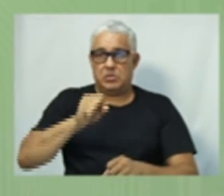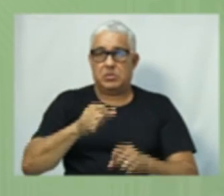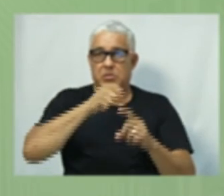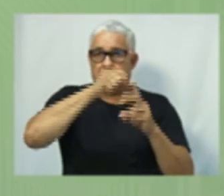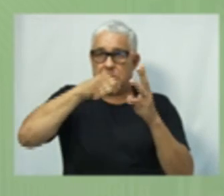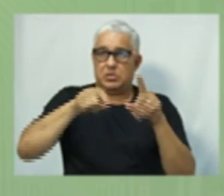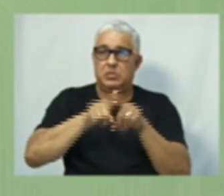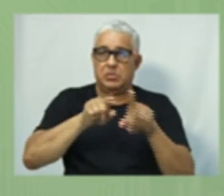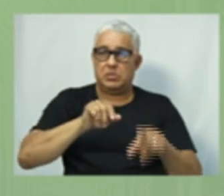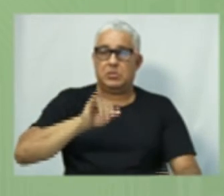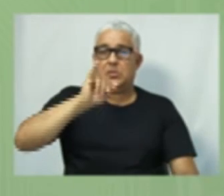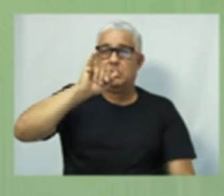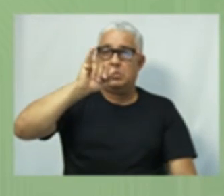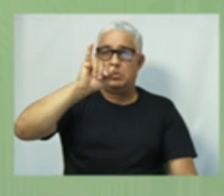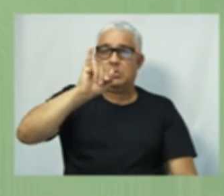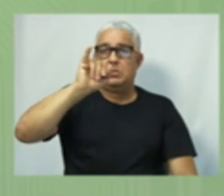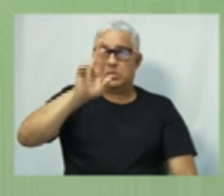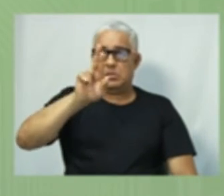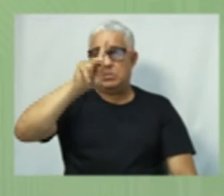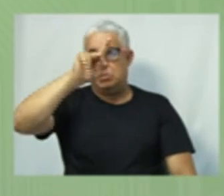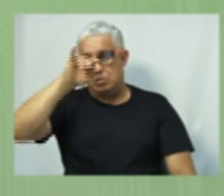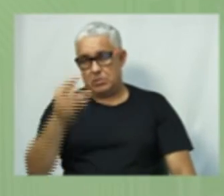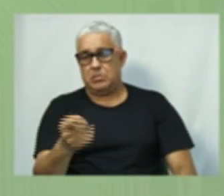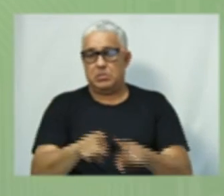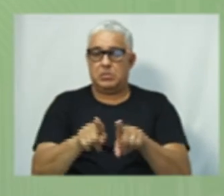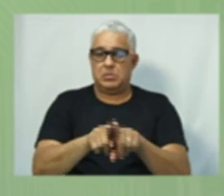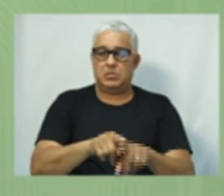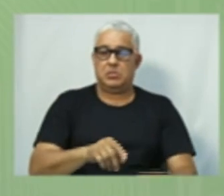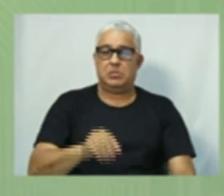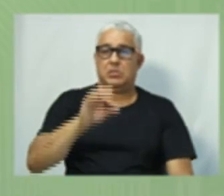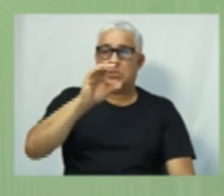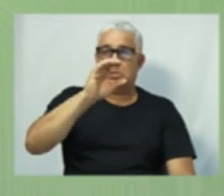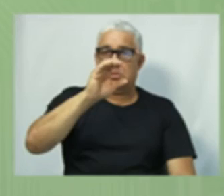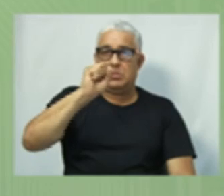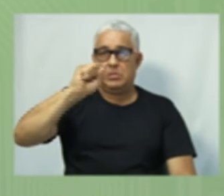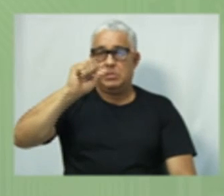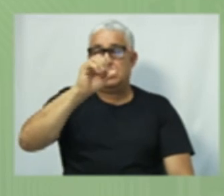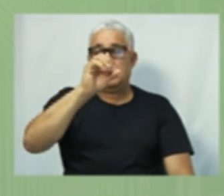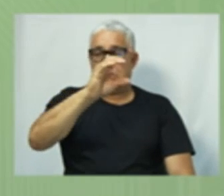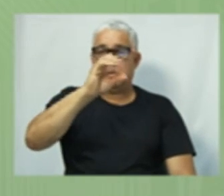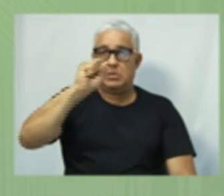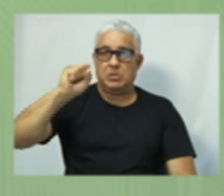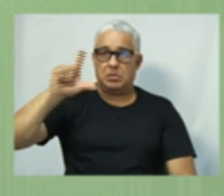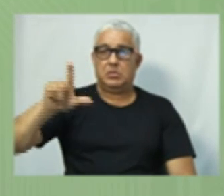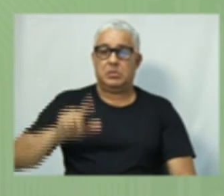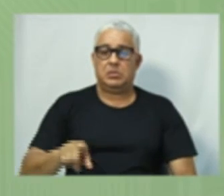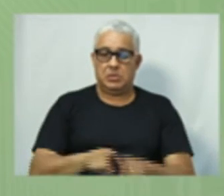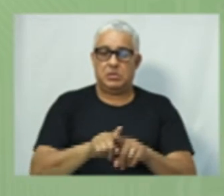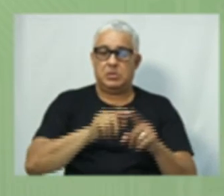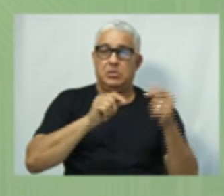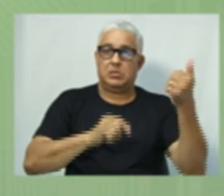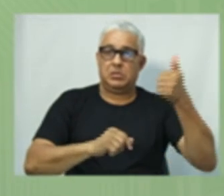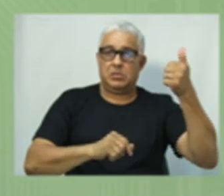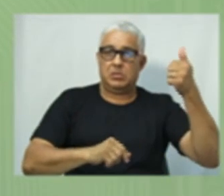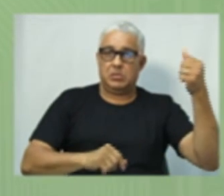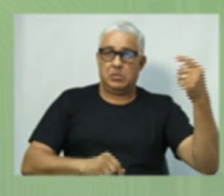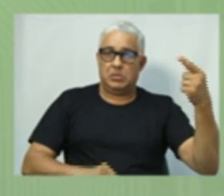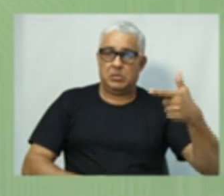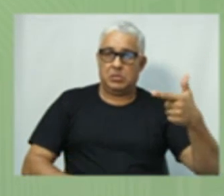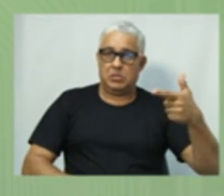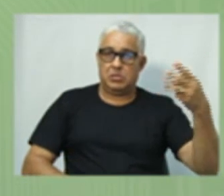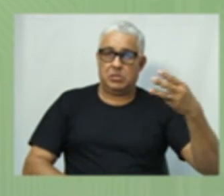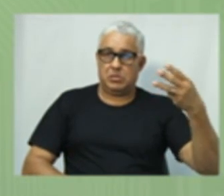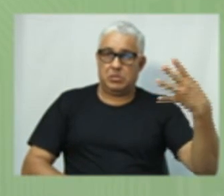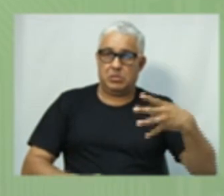e CSL a cada 3 meses. Então, primeiro trimestre, segundo trimestre, terceiro trimestre, quarto trimestre. Acabou, professor?